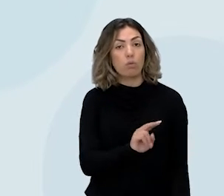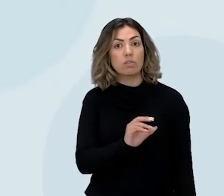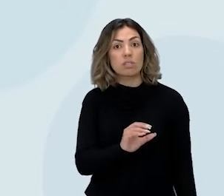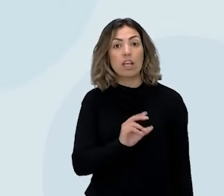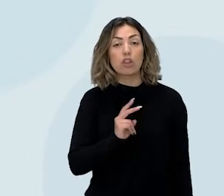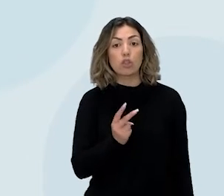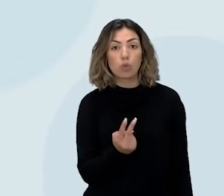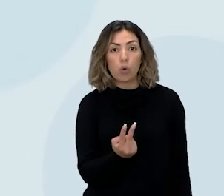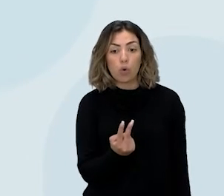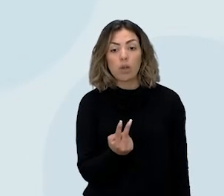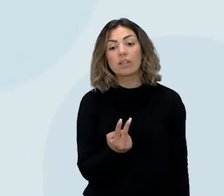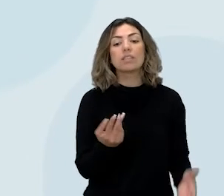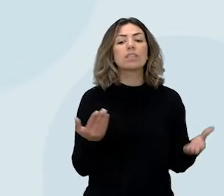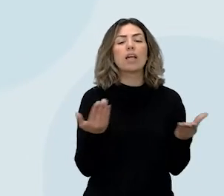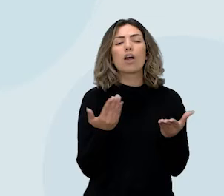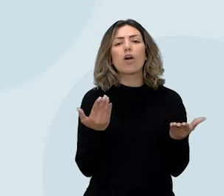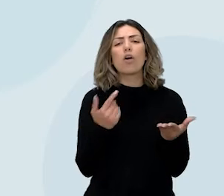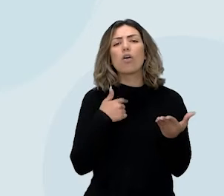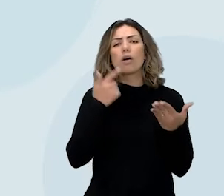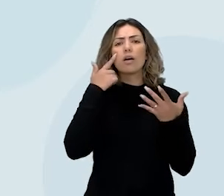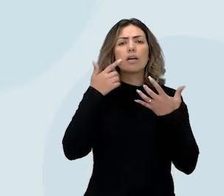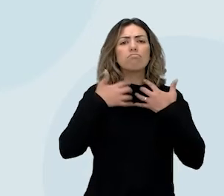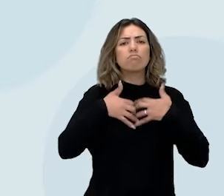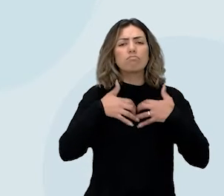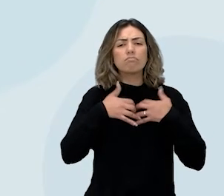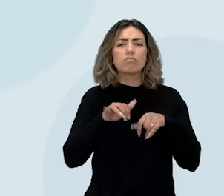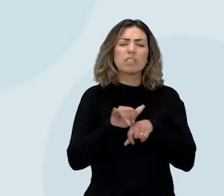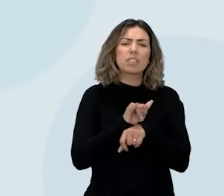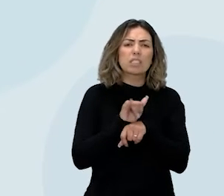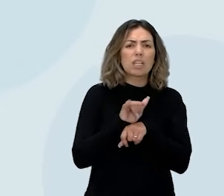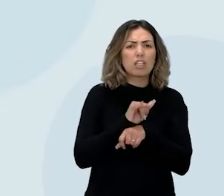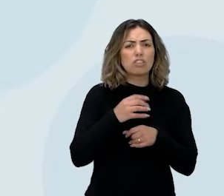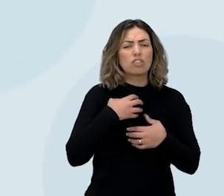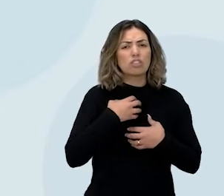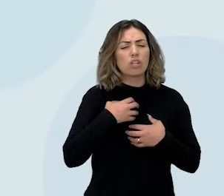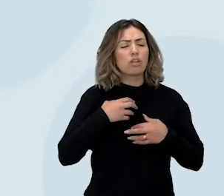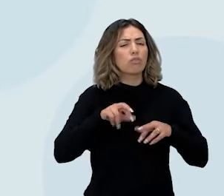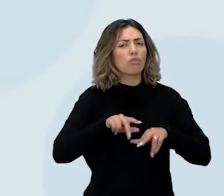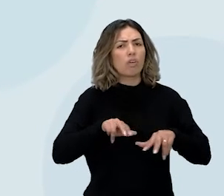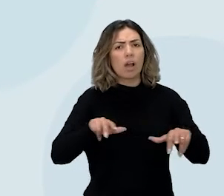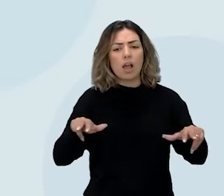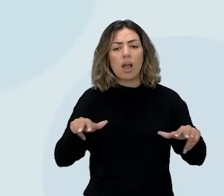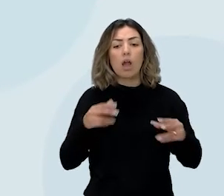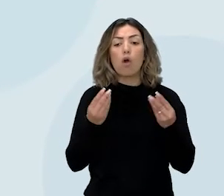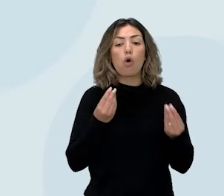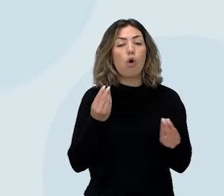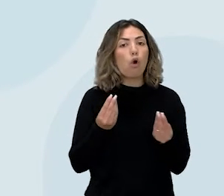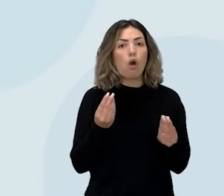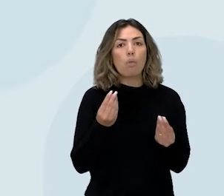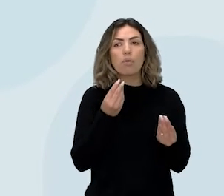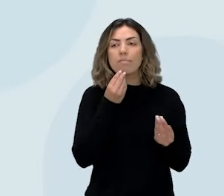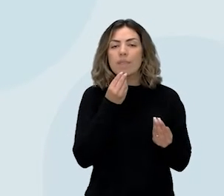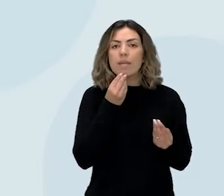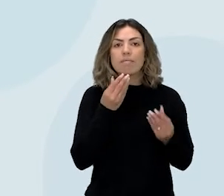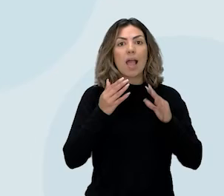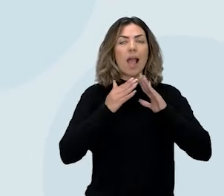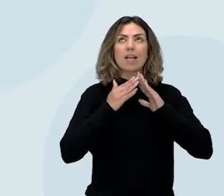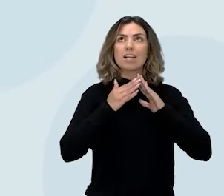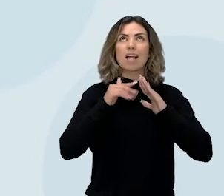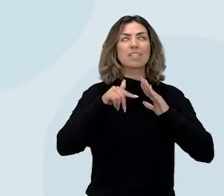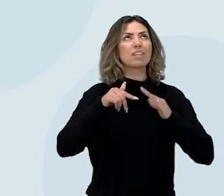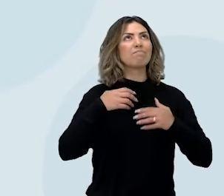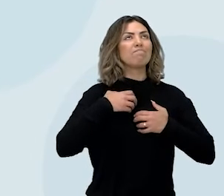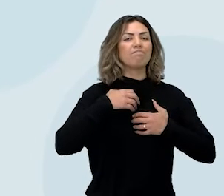curricular e a gente está pensando aí em vários recursos e várias formas para deixar uma casa mais sustentável ou